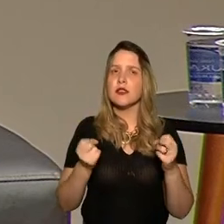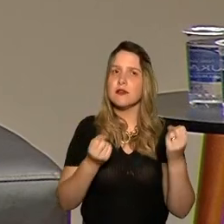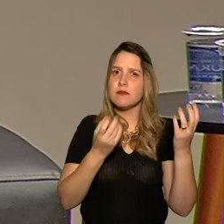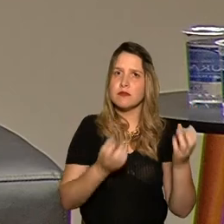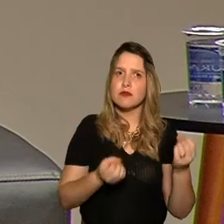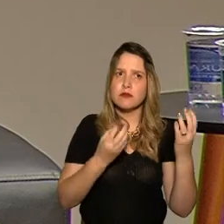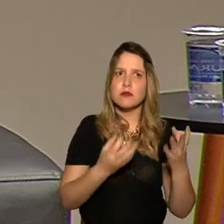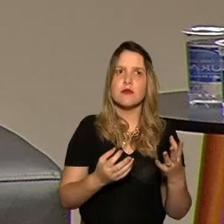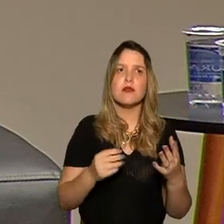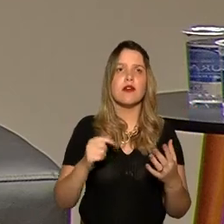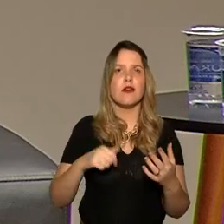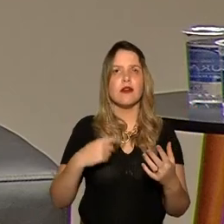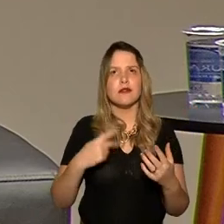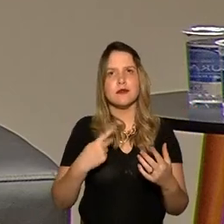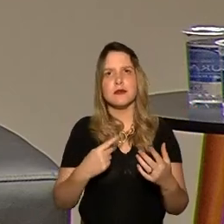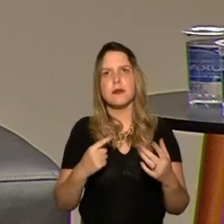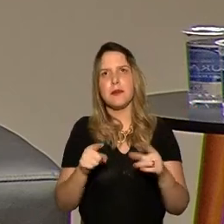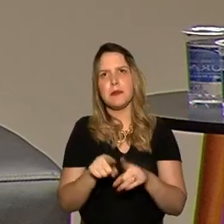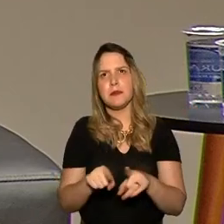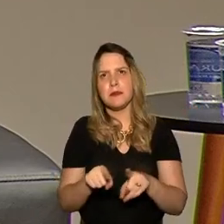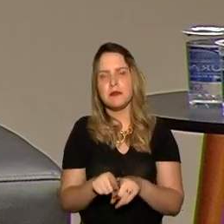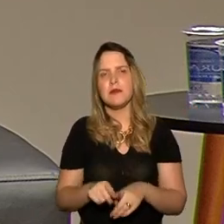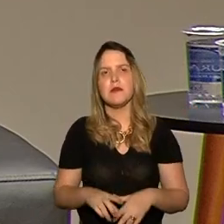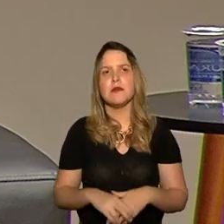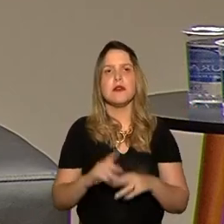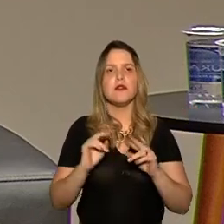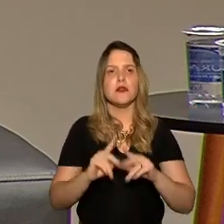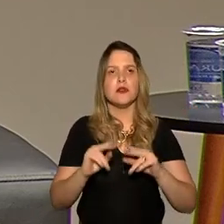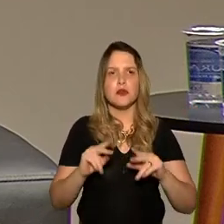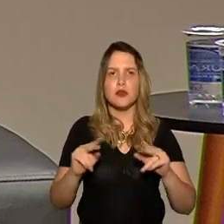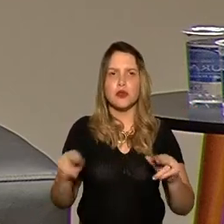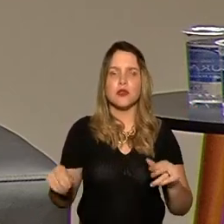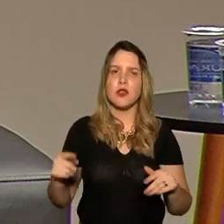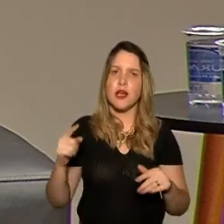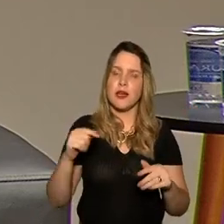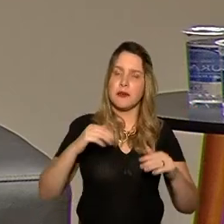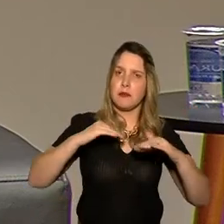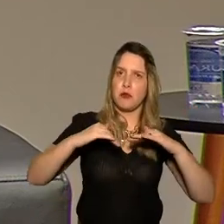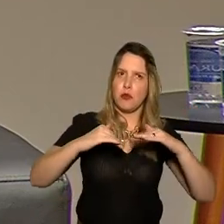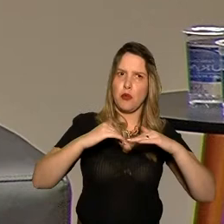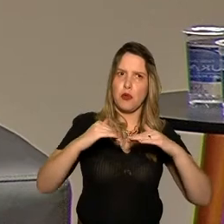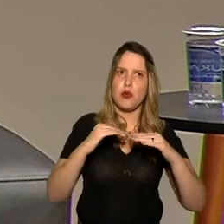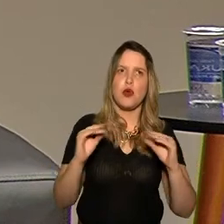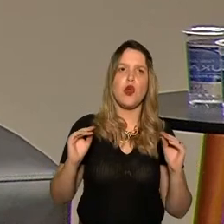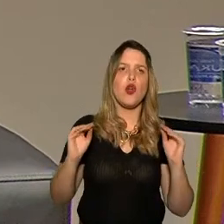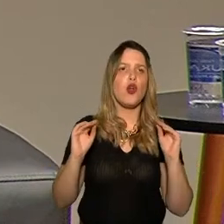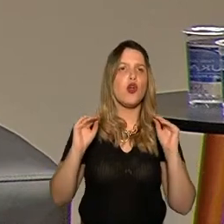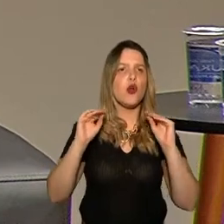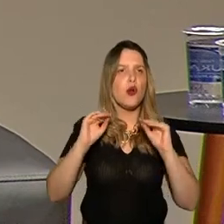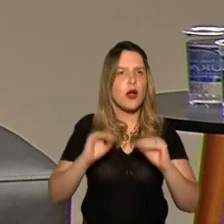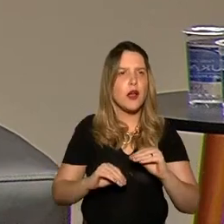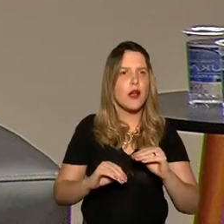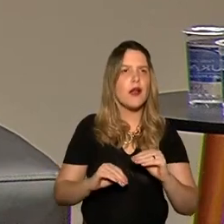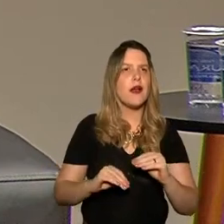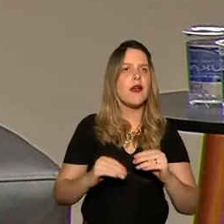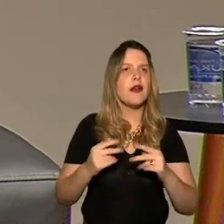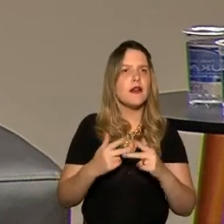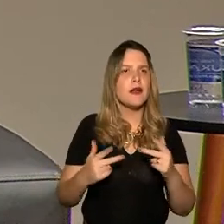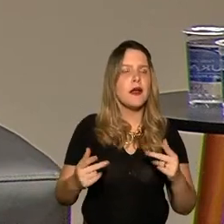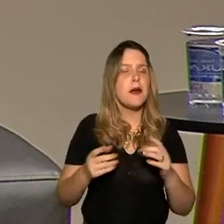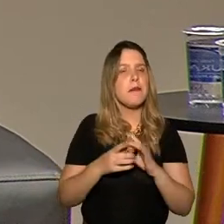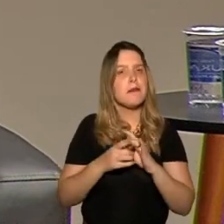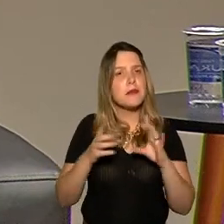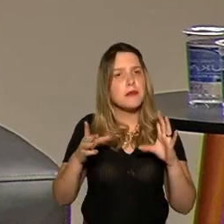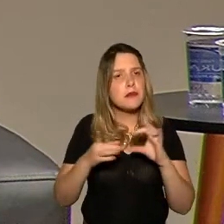as ocupações das escolas né o secundaristas de luta naquele momento se contrapondo a uma política de estado que